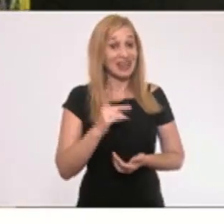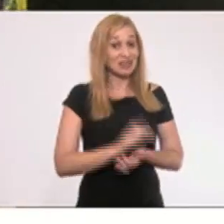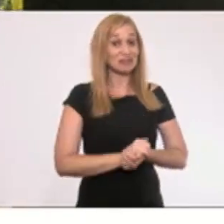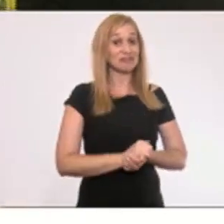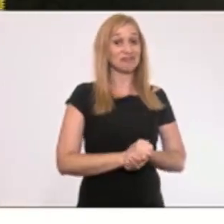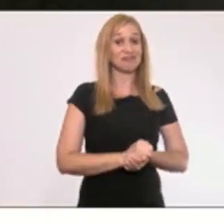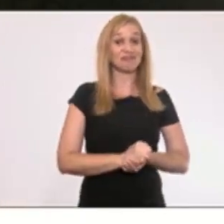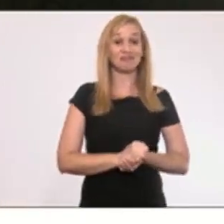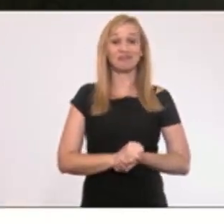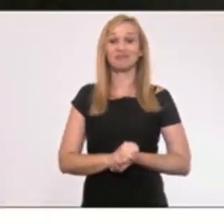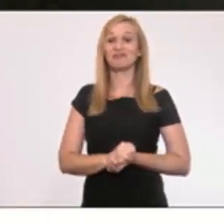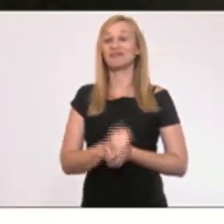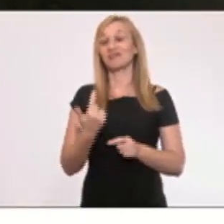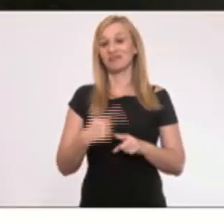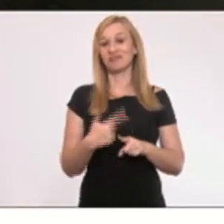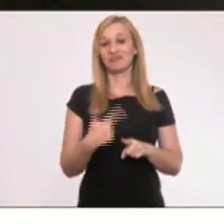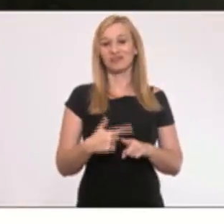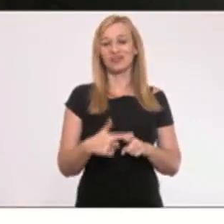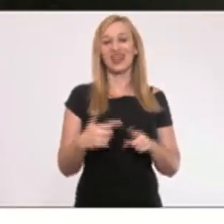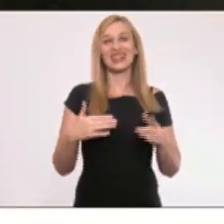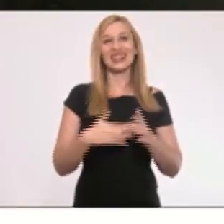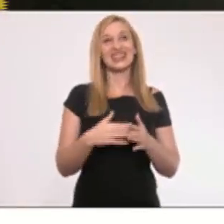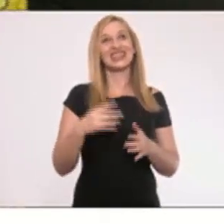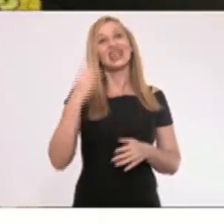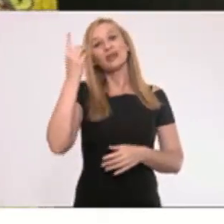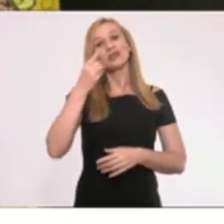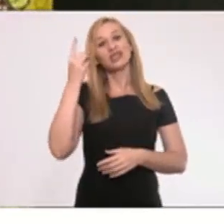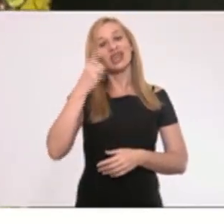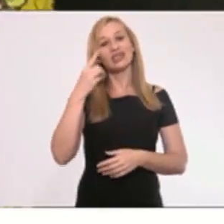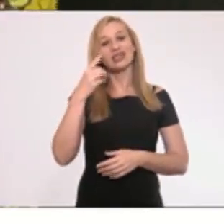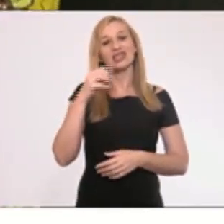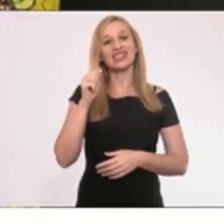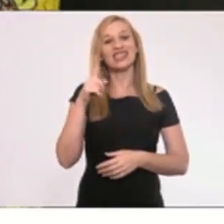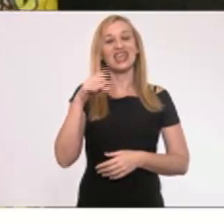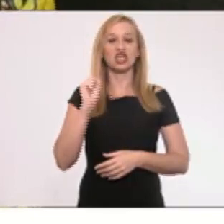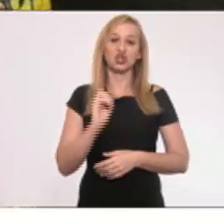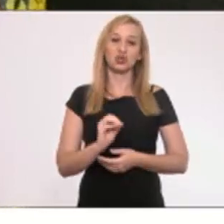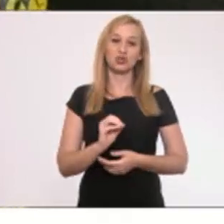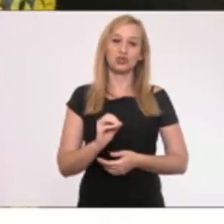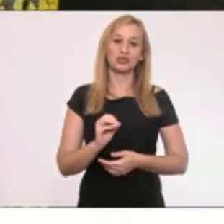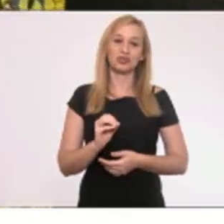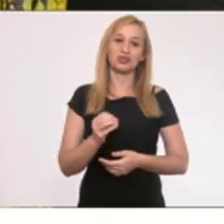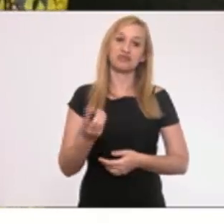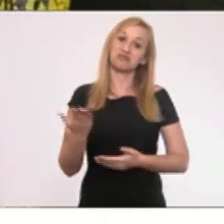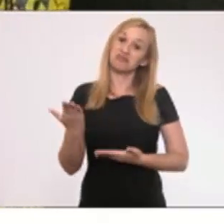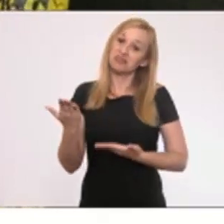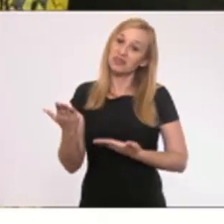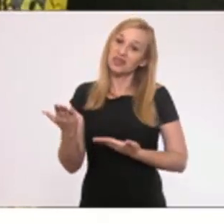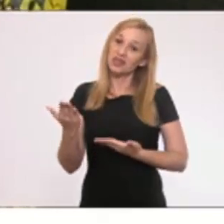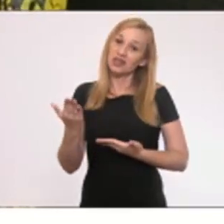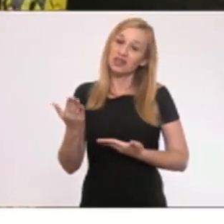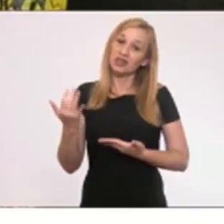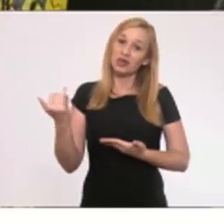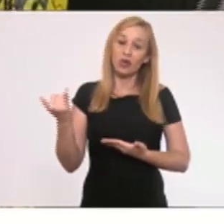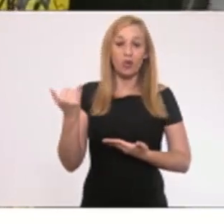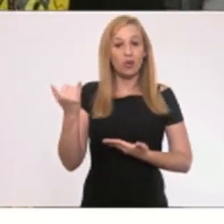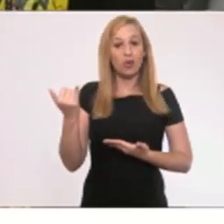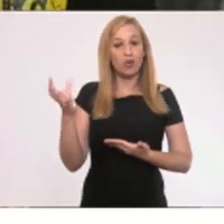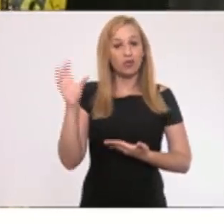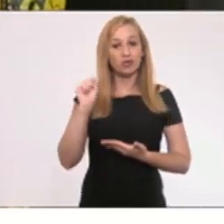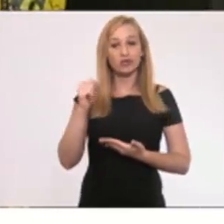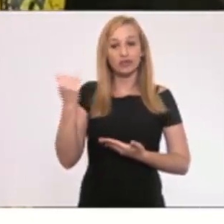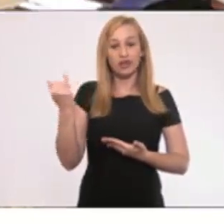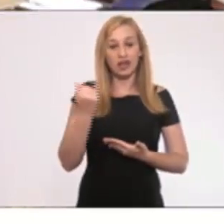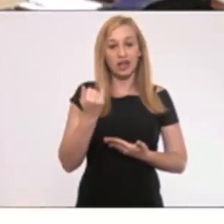porque até deputado Sérgio Fernandes, vindo de Vossa Excelência, ele tem